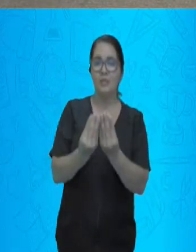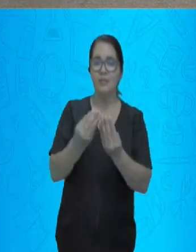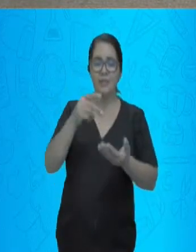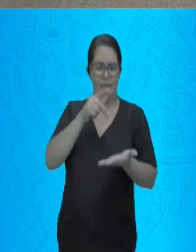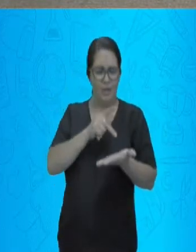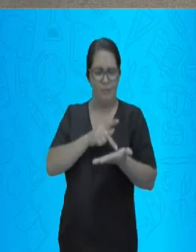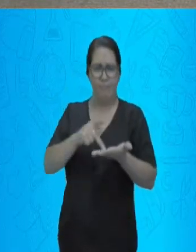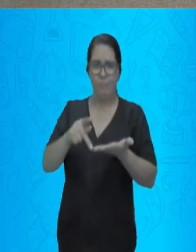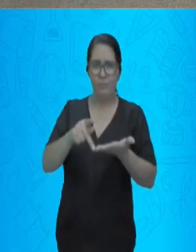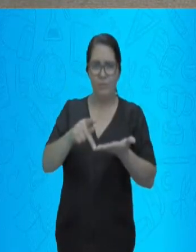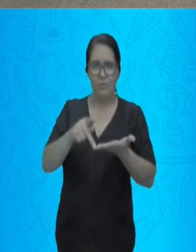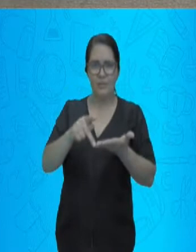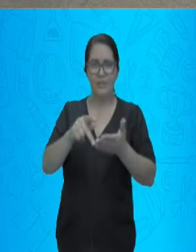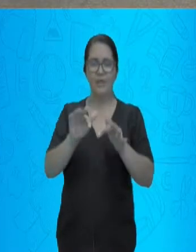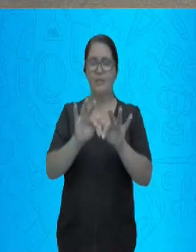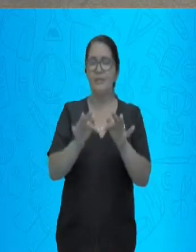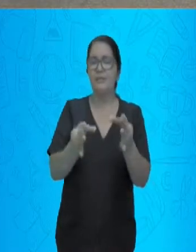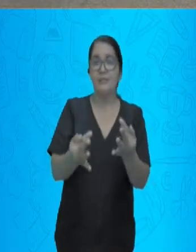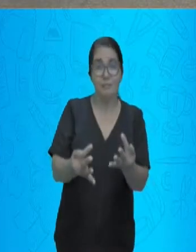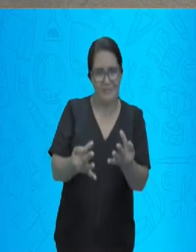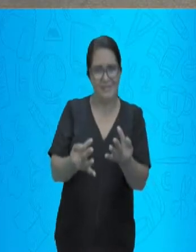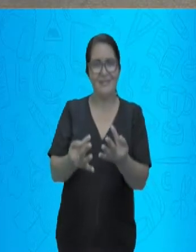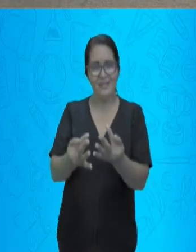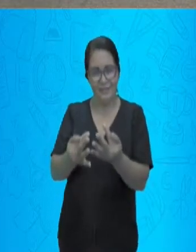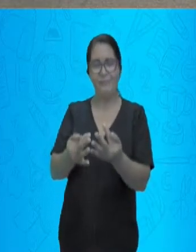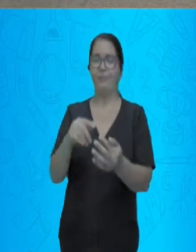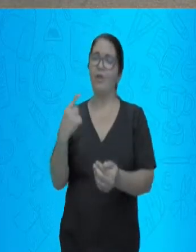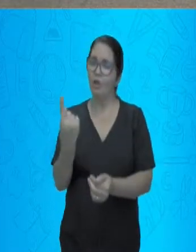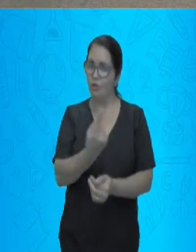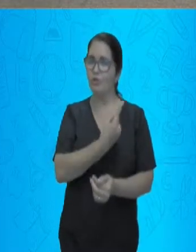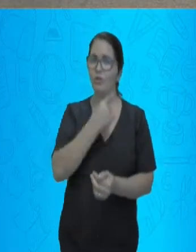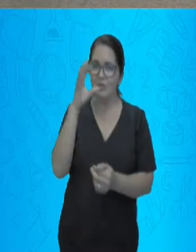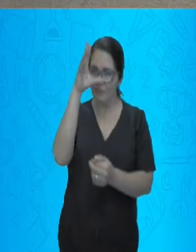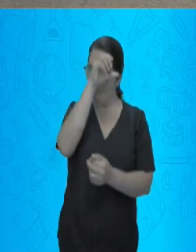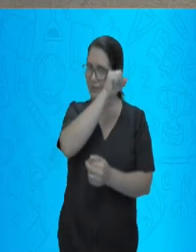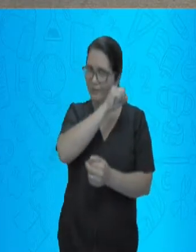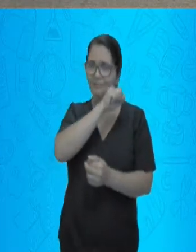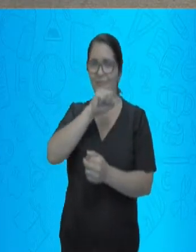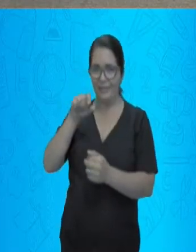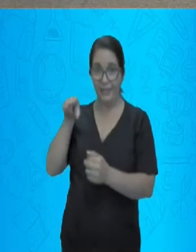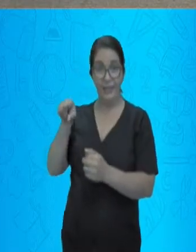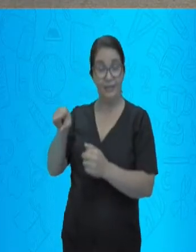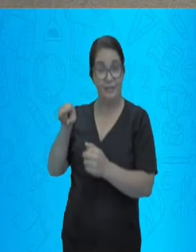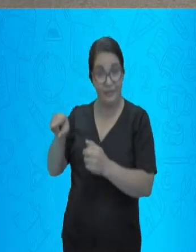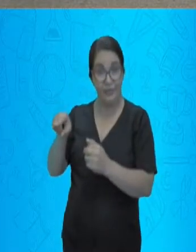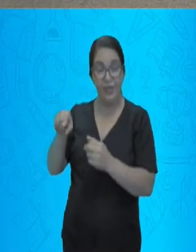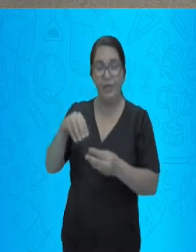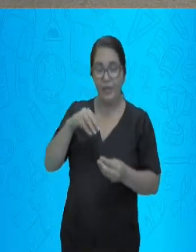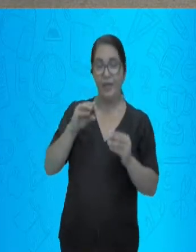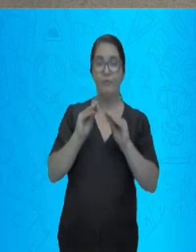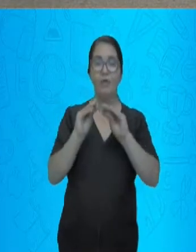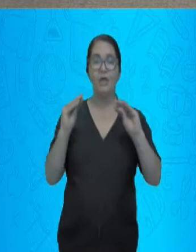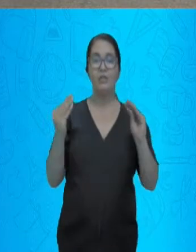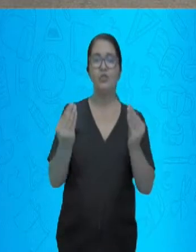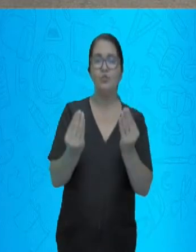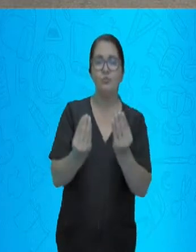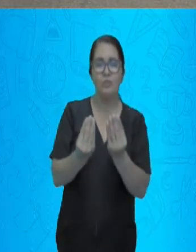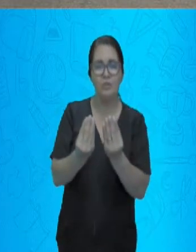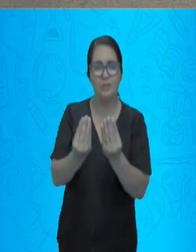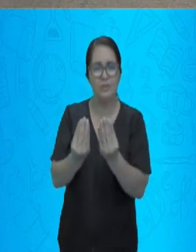átomos de um único elemento químico é que a constitui. Substância